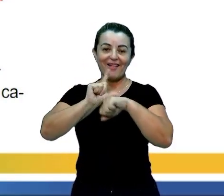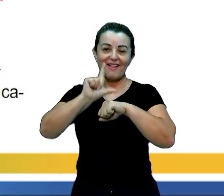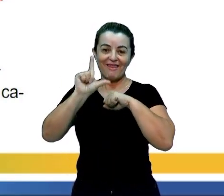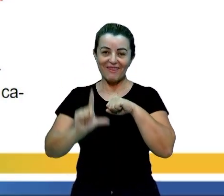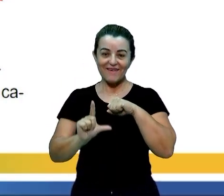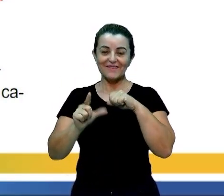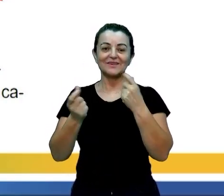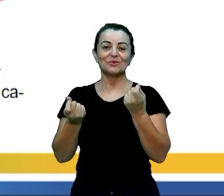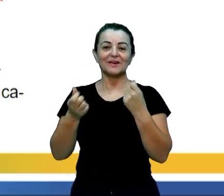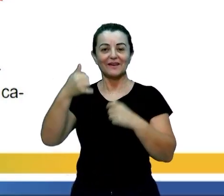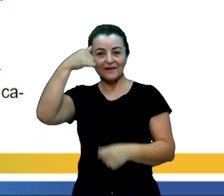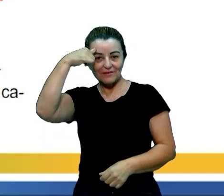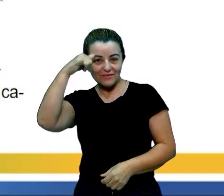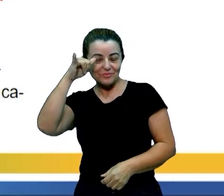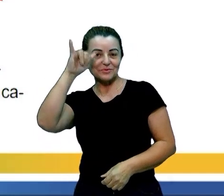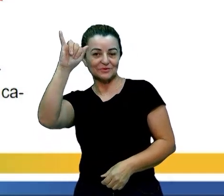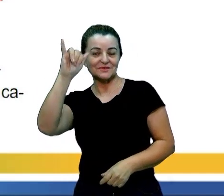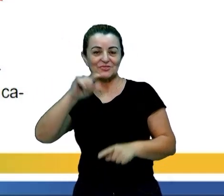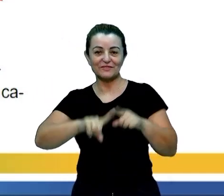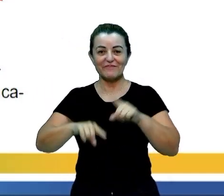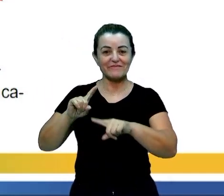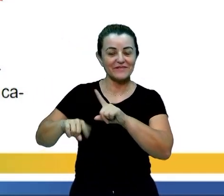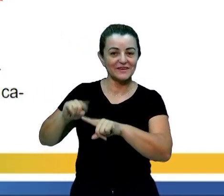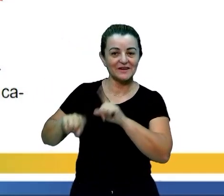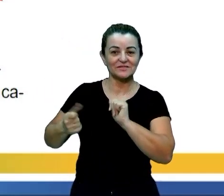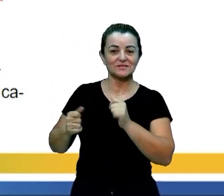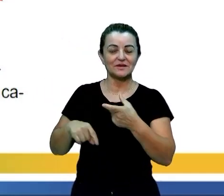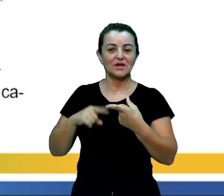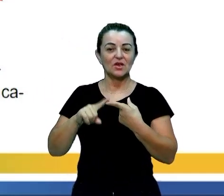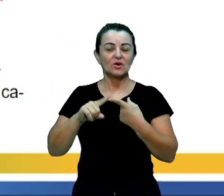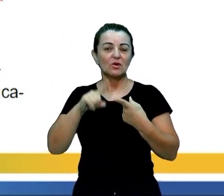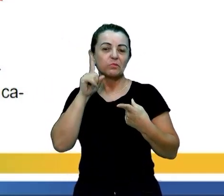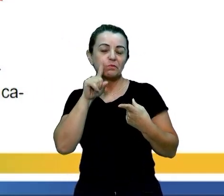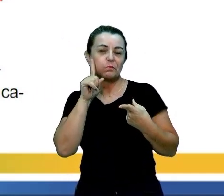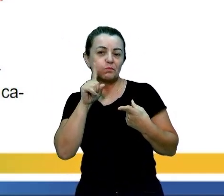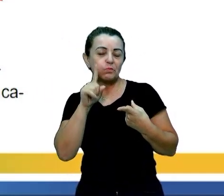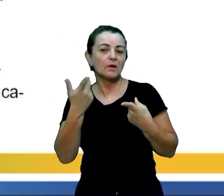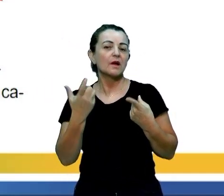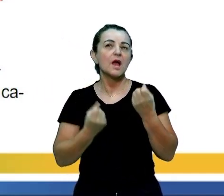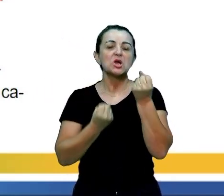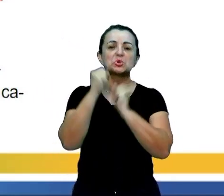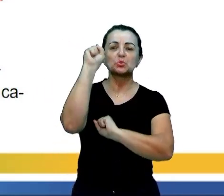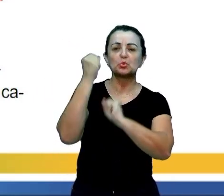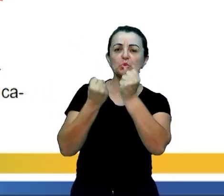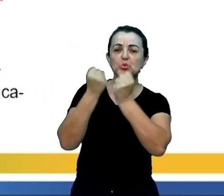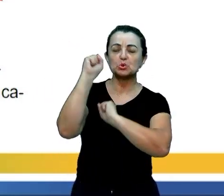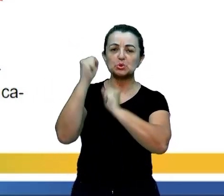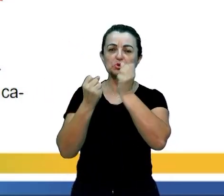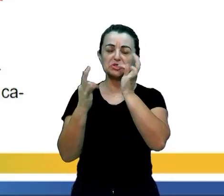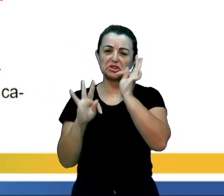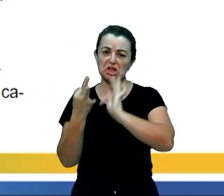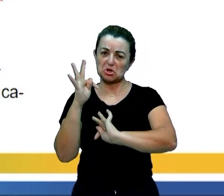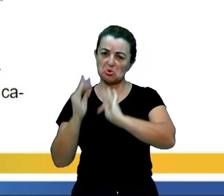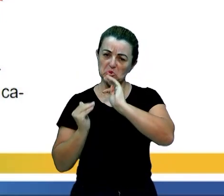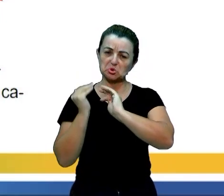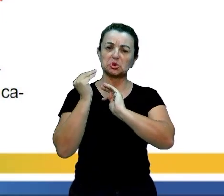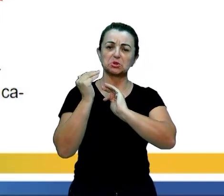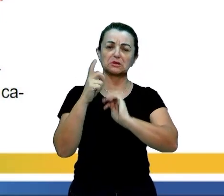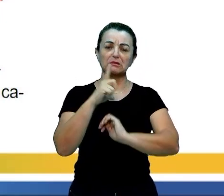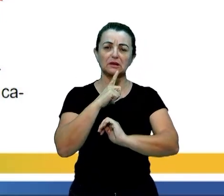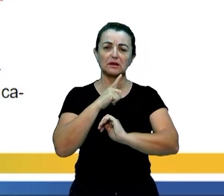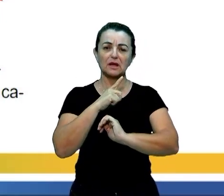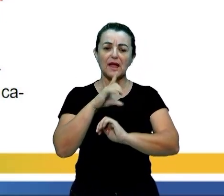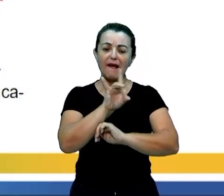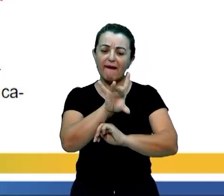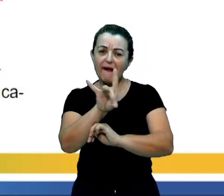carne bovina também, e etc. Os Estados Unidos, em indústrias de alta tecnologia, enfim, cada